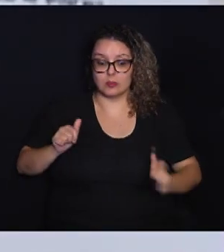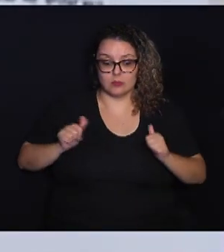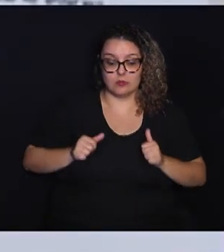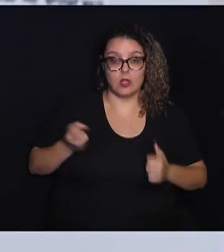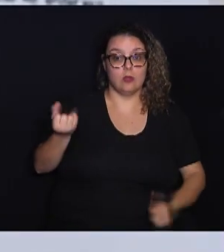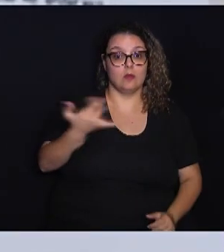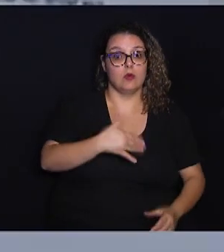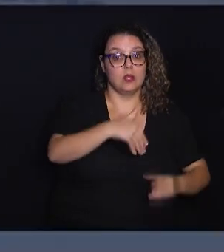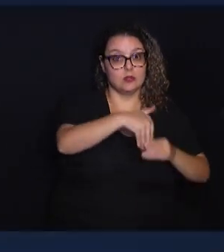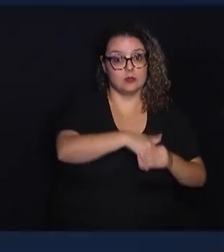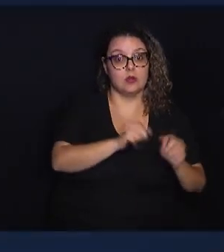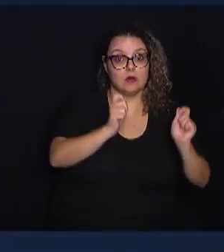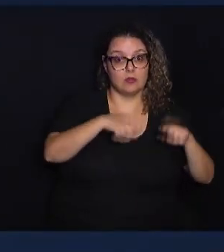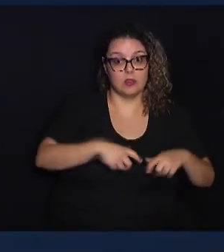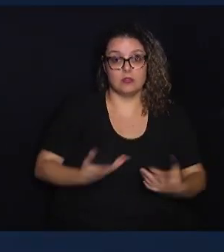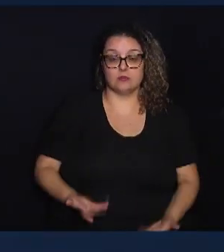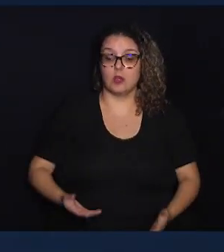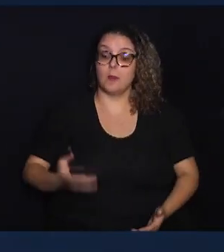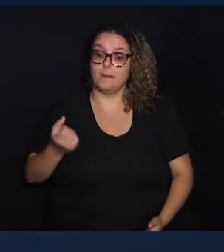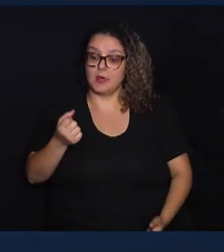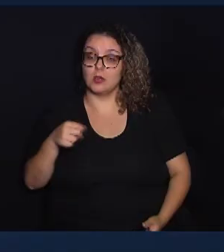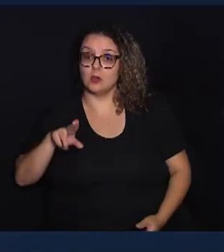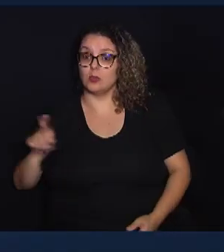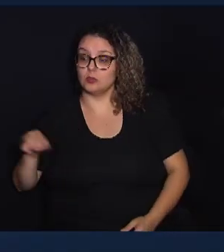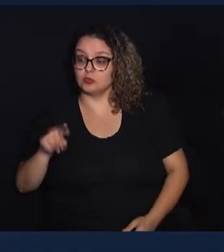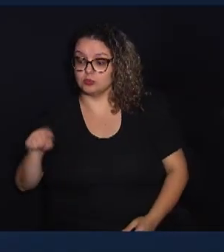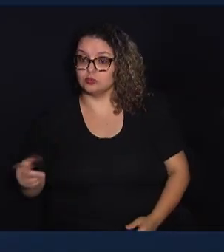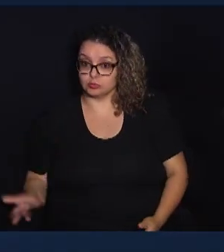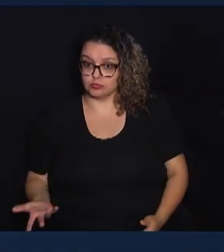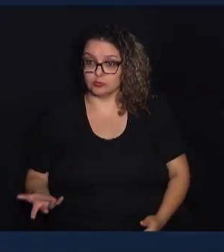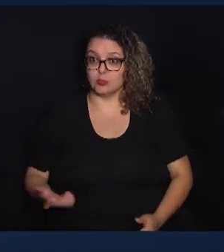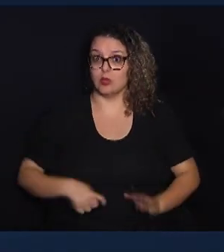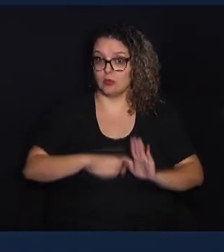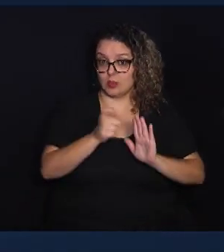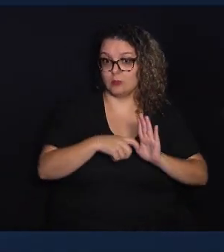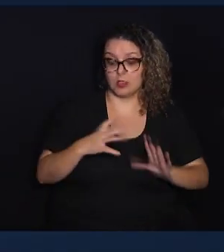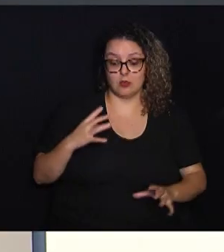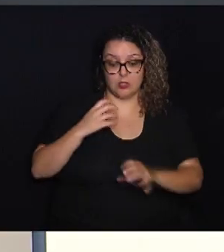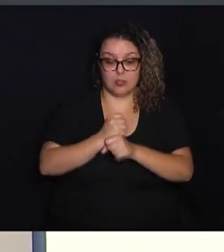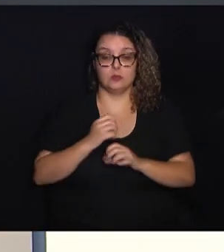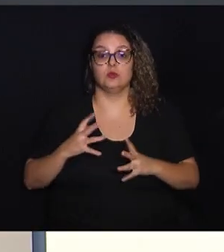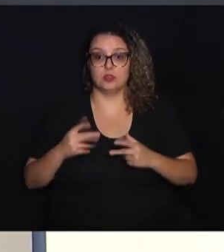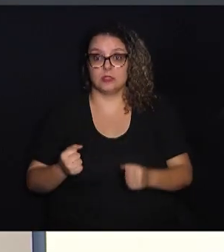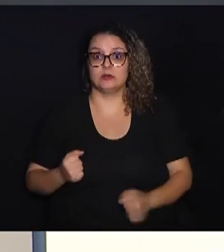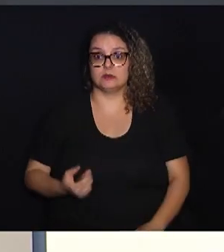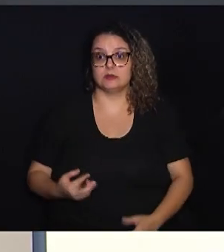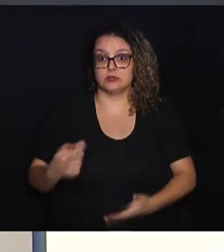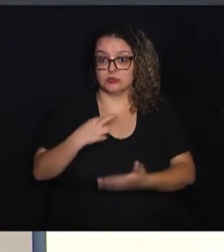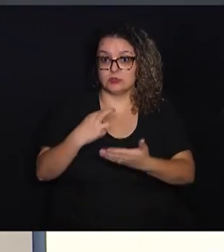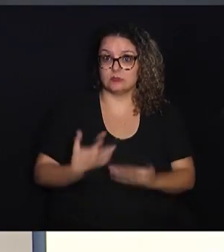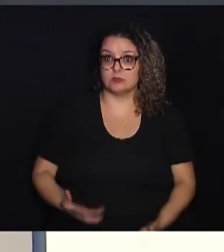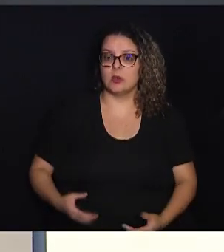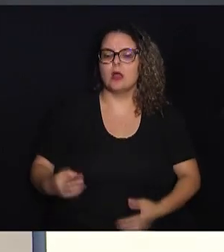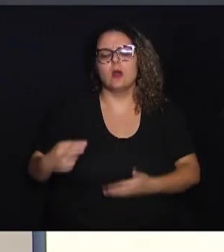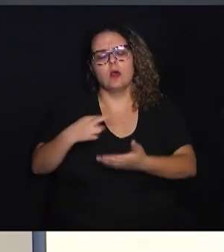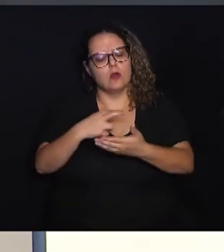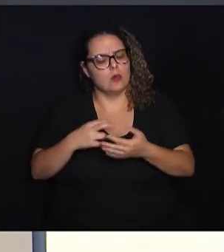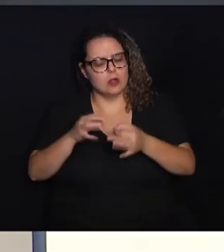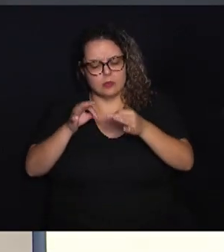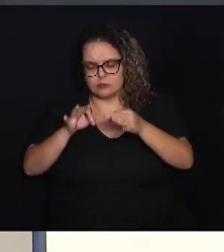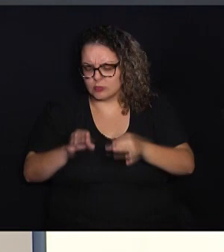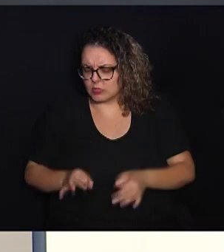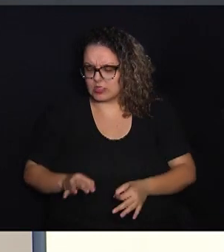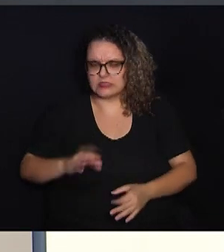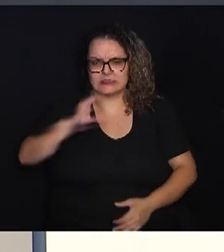válidos, em branco e nulos, bem como o número de sessões totalizadas. A apuração ela é confiável e ela é